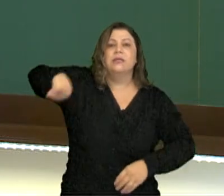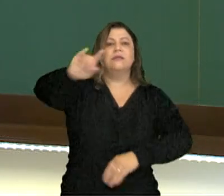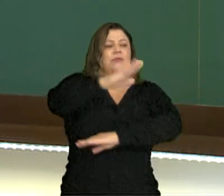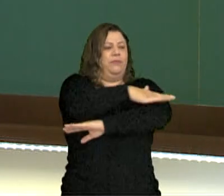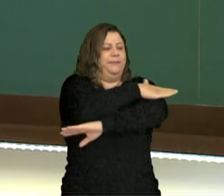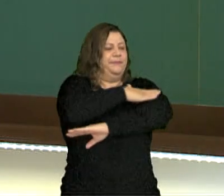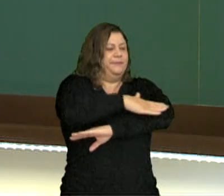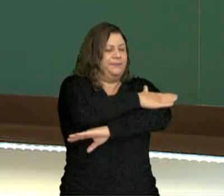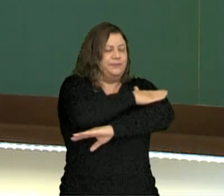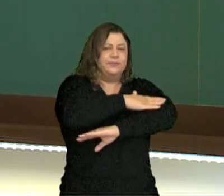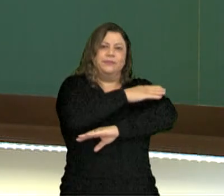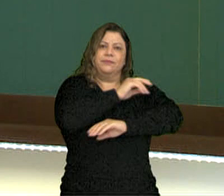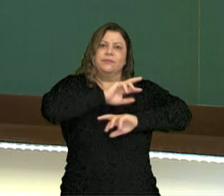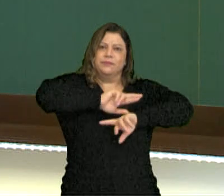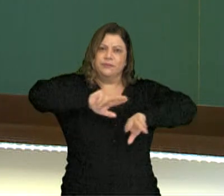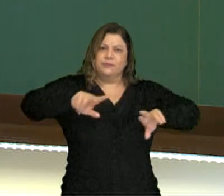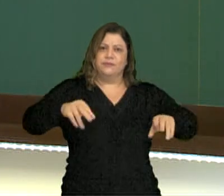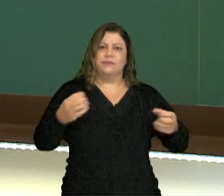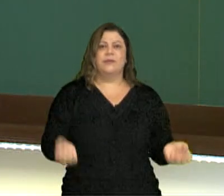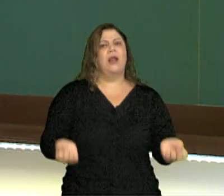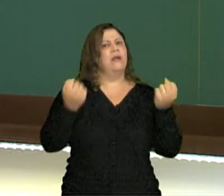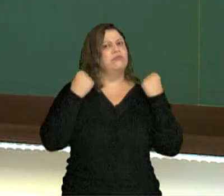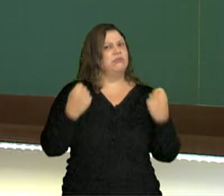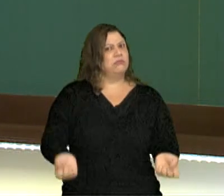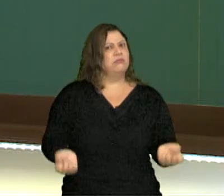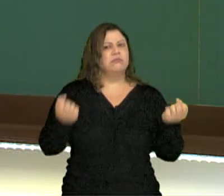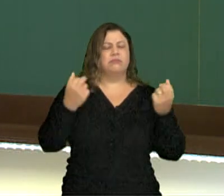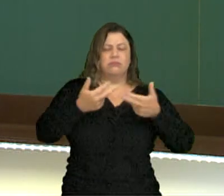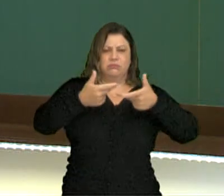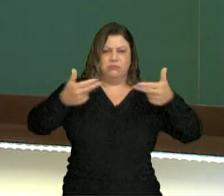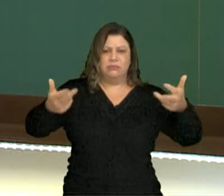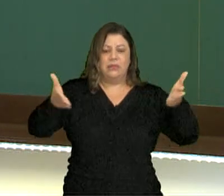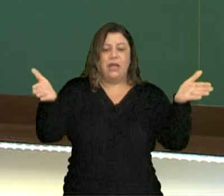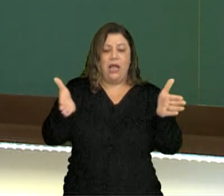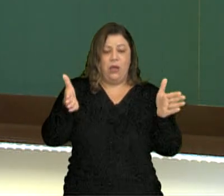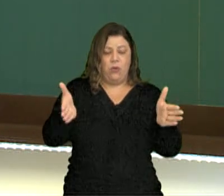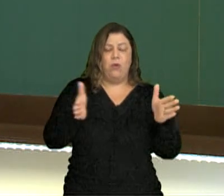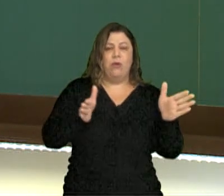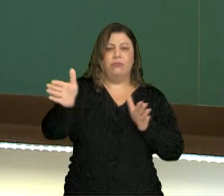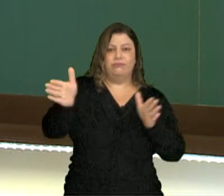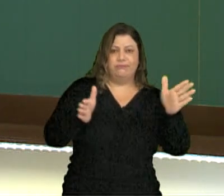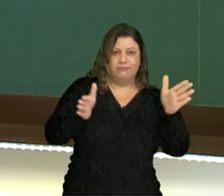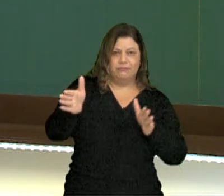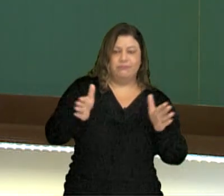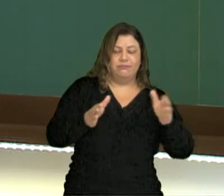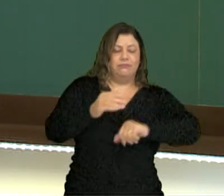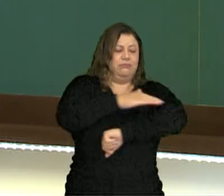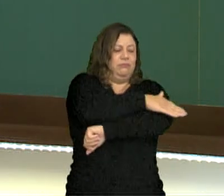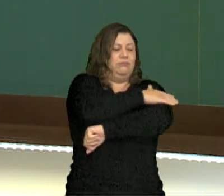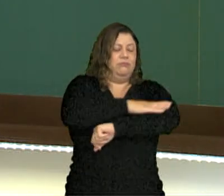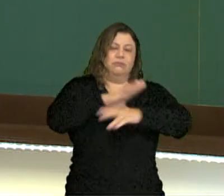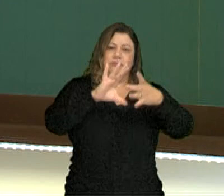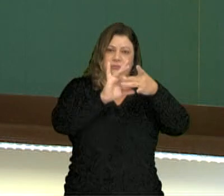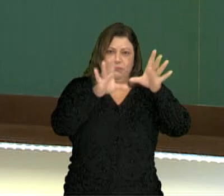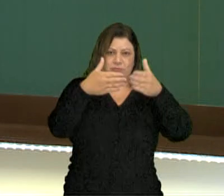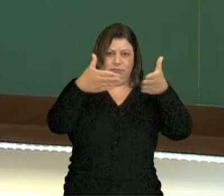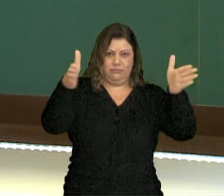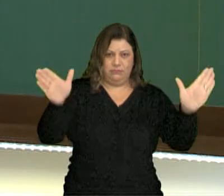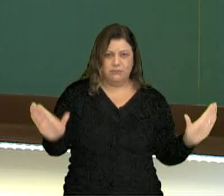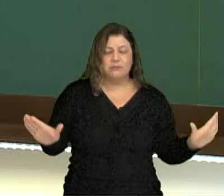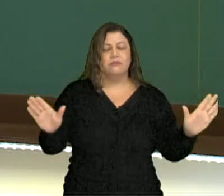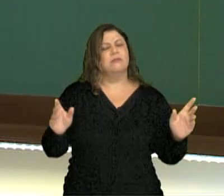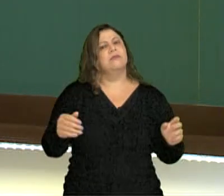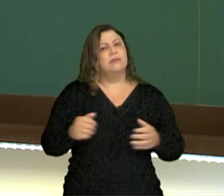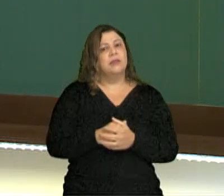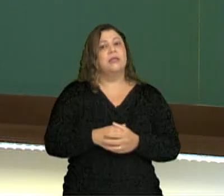praças e acabam treinando ali. Nesse momento de pandemia, quando os parques estão liberados, é até uma prática alternativa,